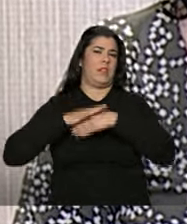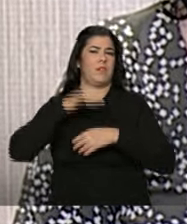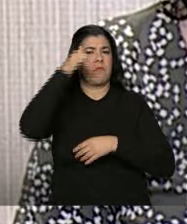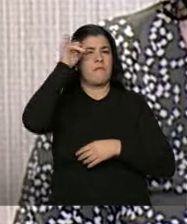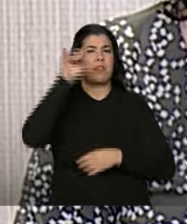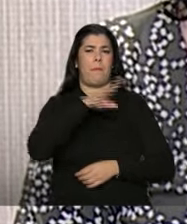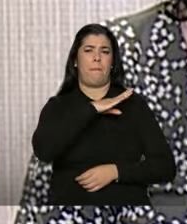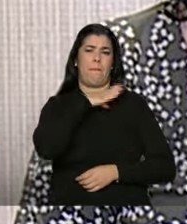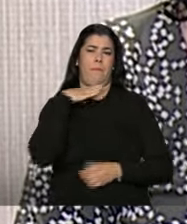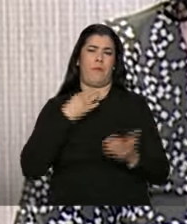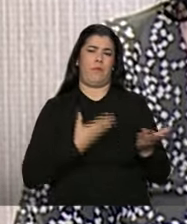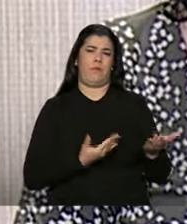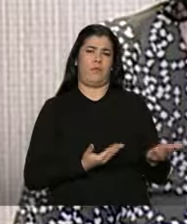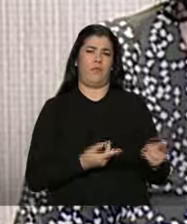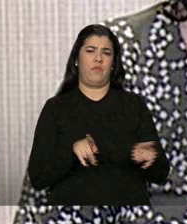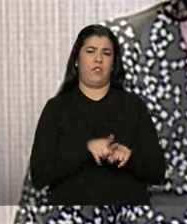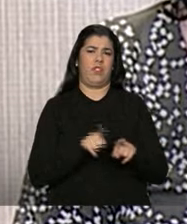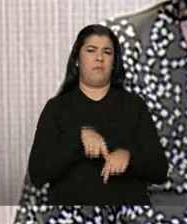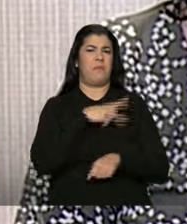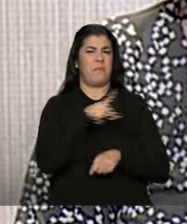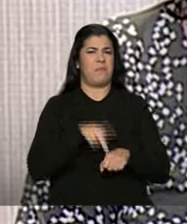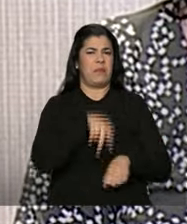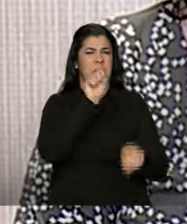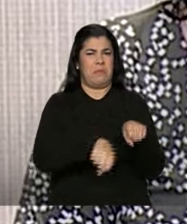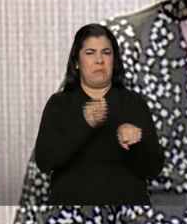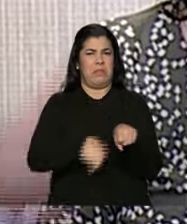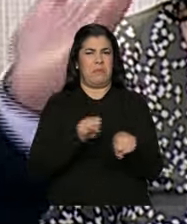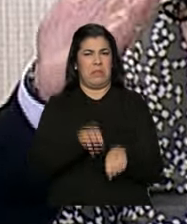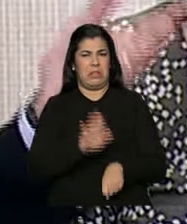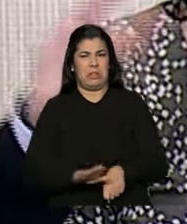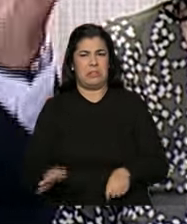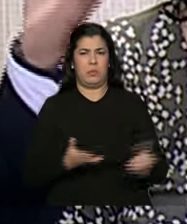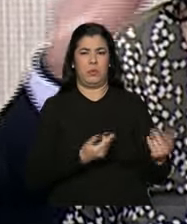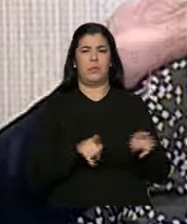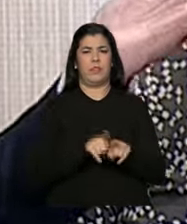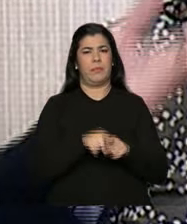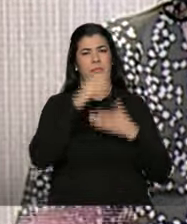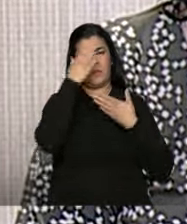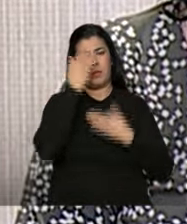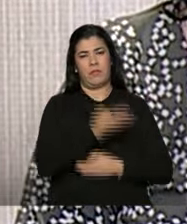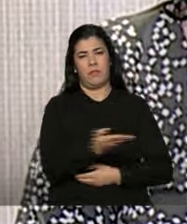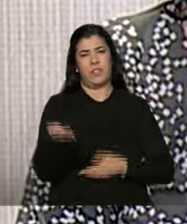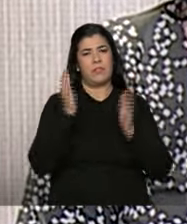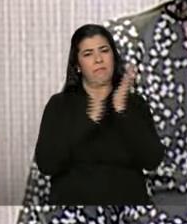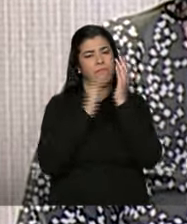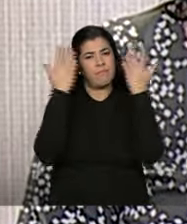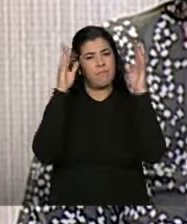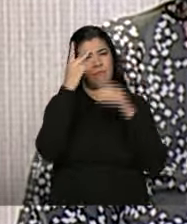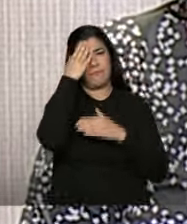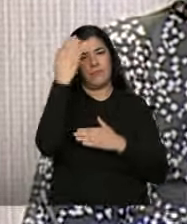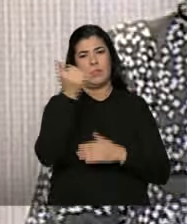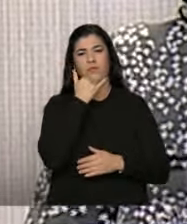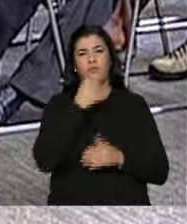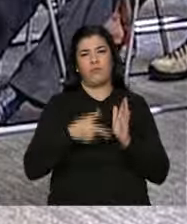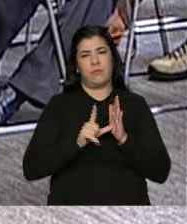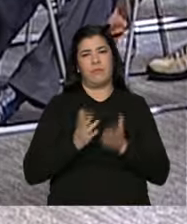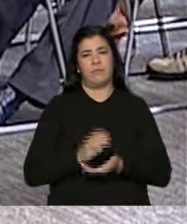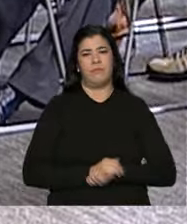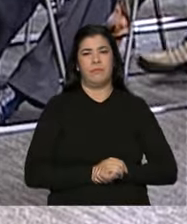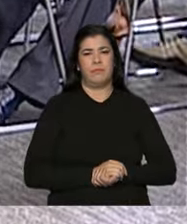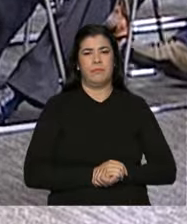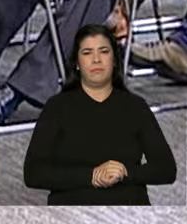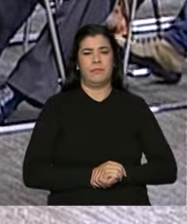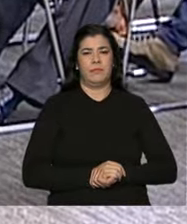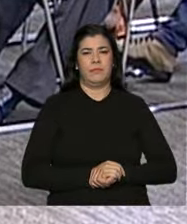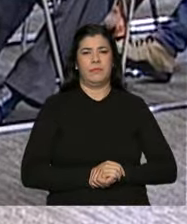mais jovens num país em que mata tantos jovens e adolescentes e crianças. Muito obrigado, parabéns e desculpem ter que sair mais cedo. Muito obrigado.